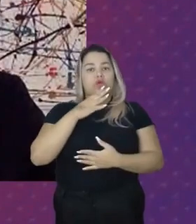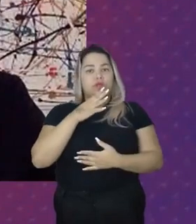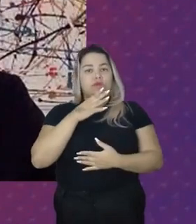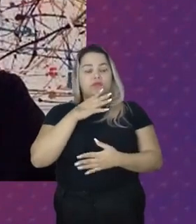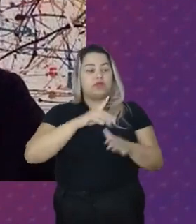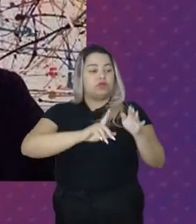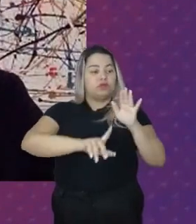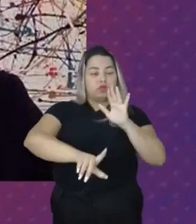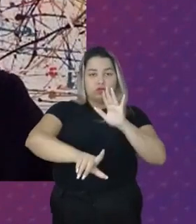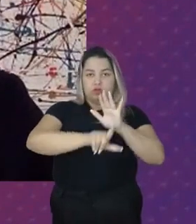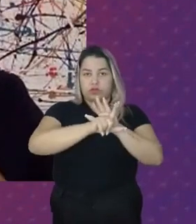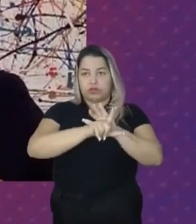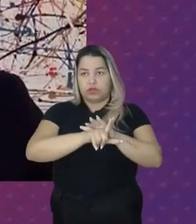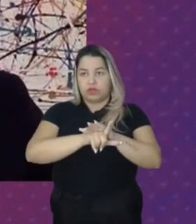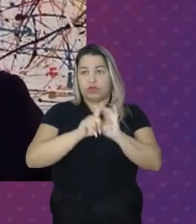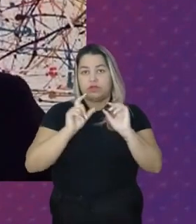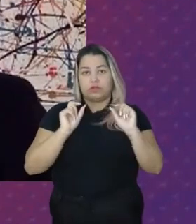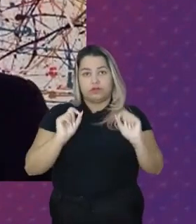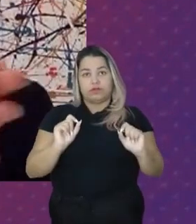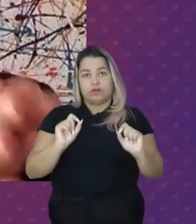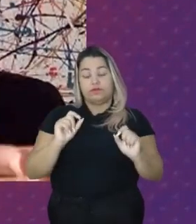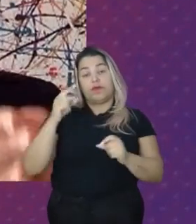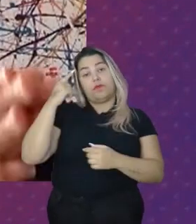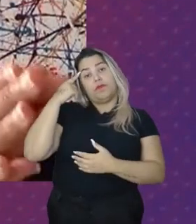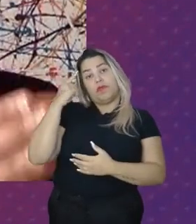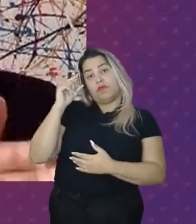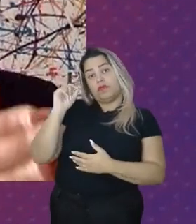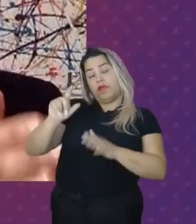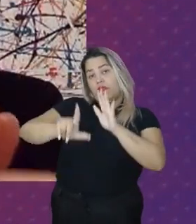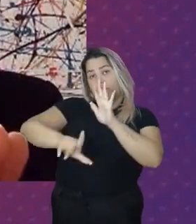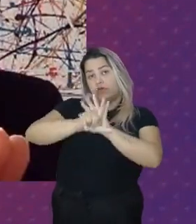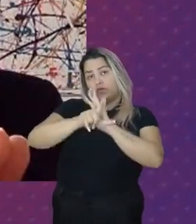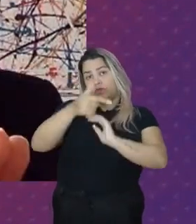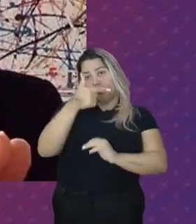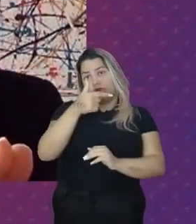de direitos é pensar que a Lei